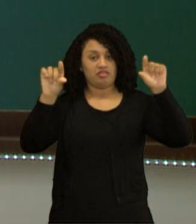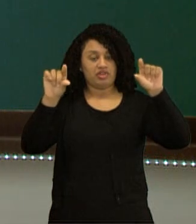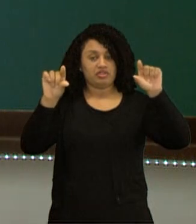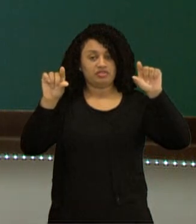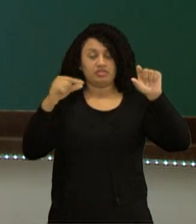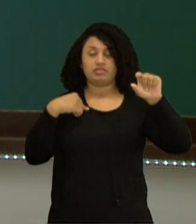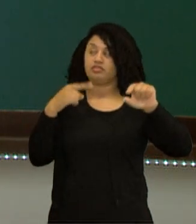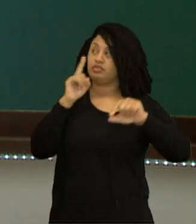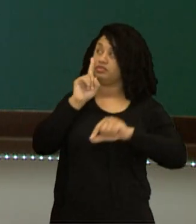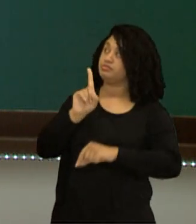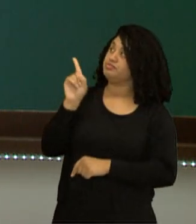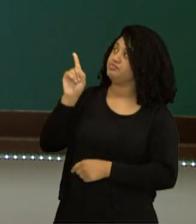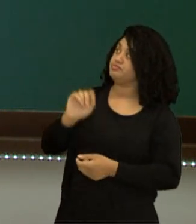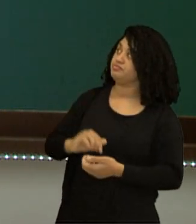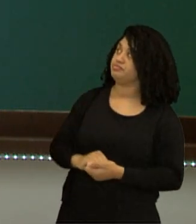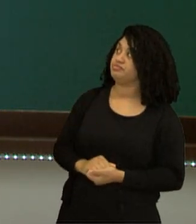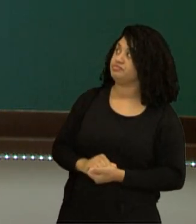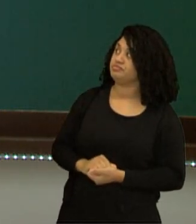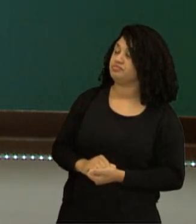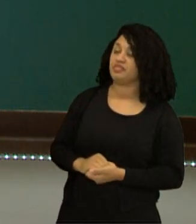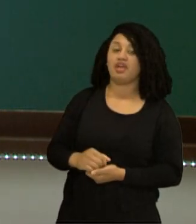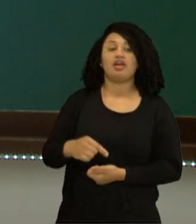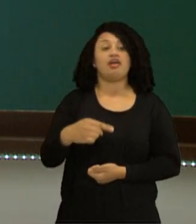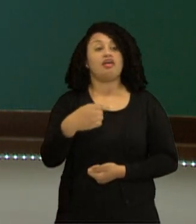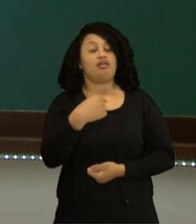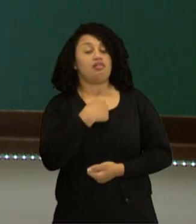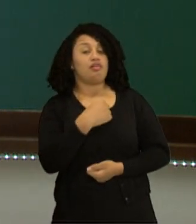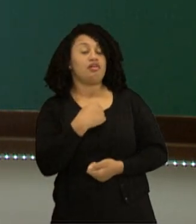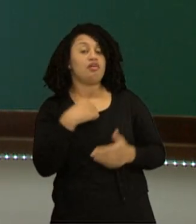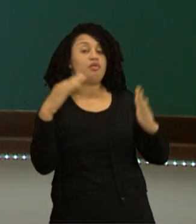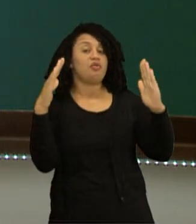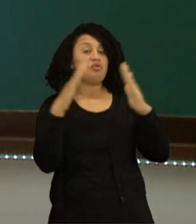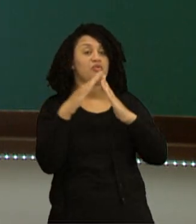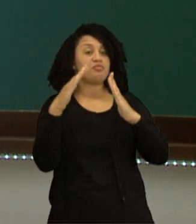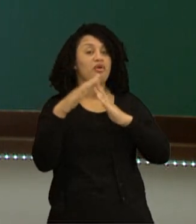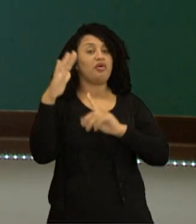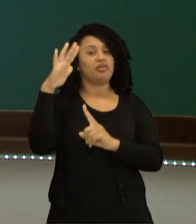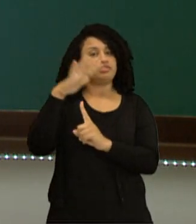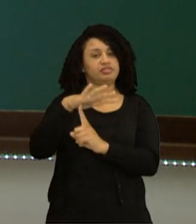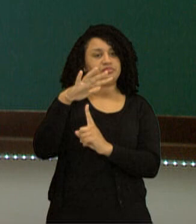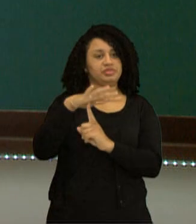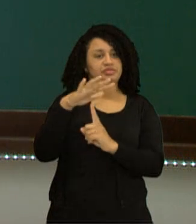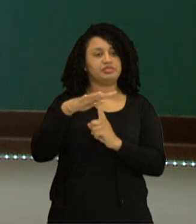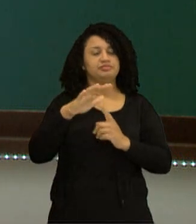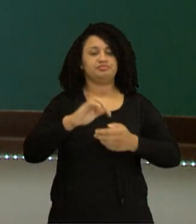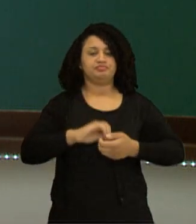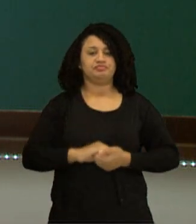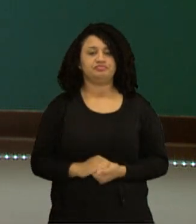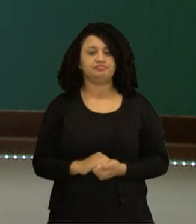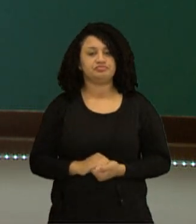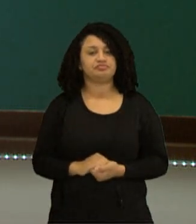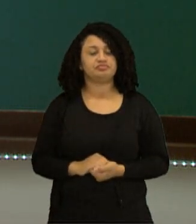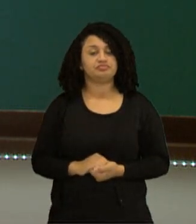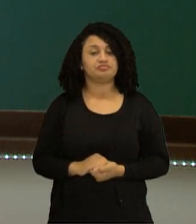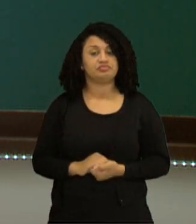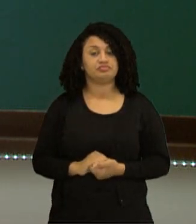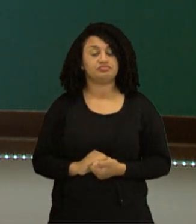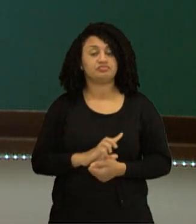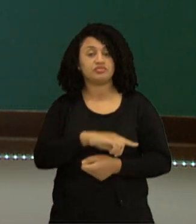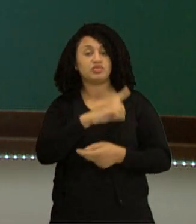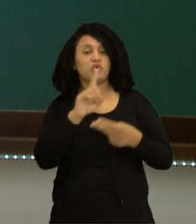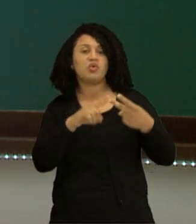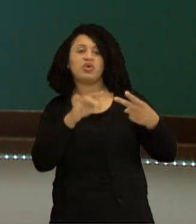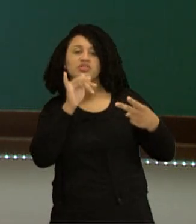Eu moro no Paraná. We go to school by bus. Nós vamos para a escola de